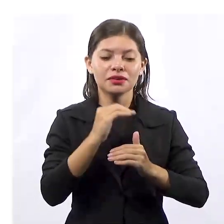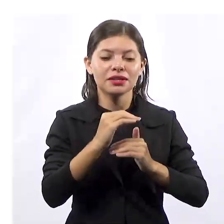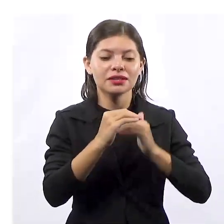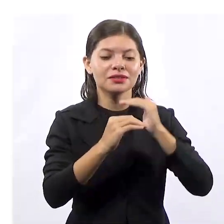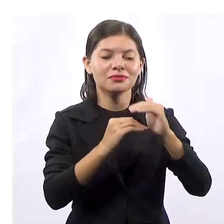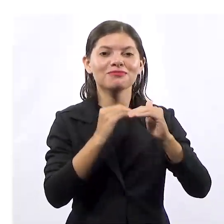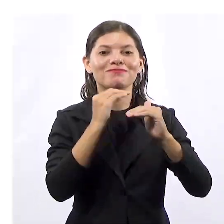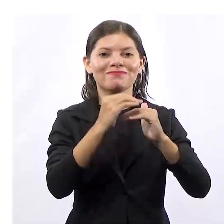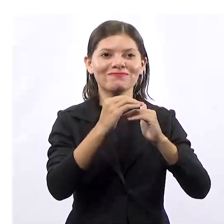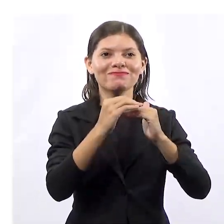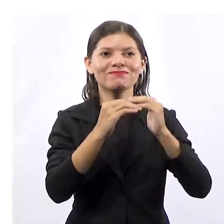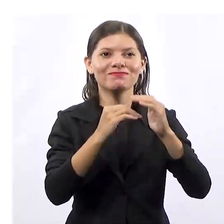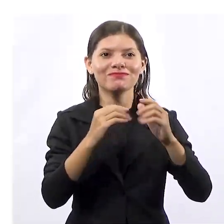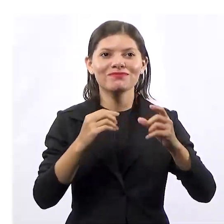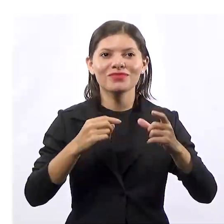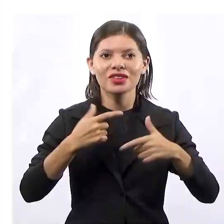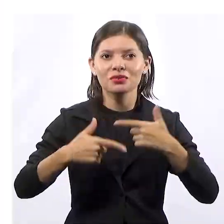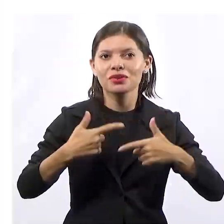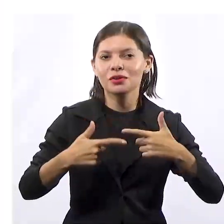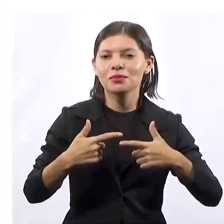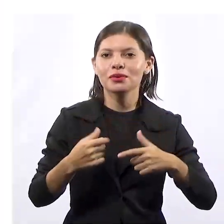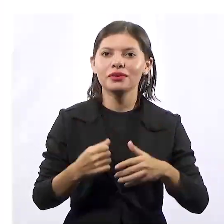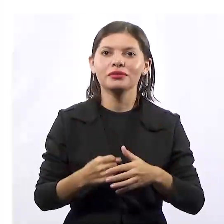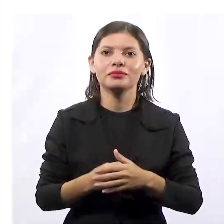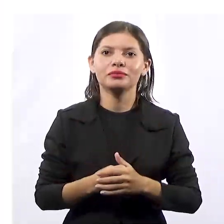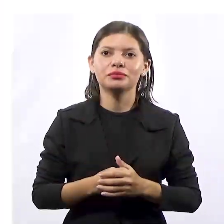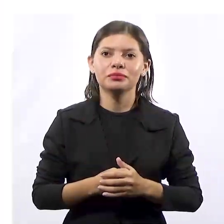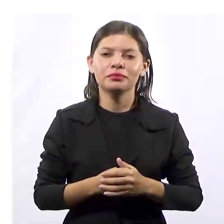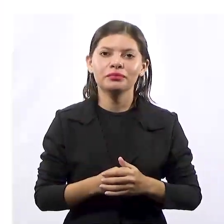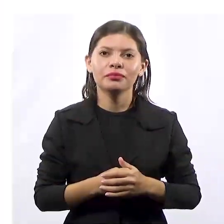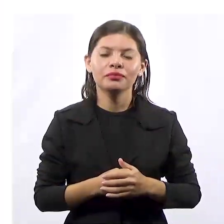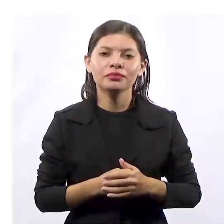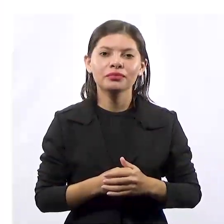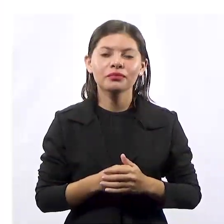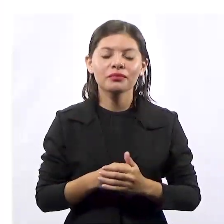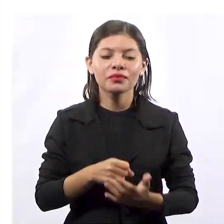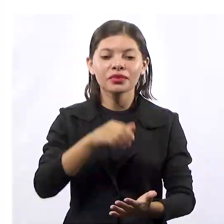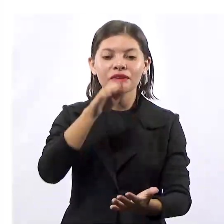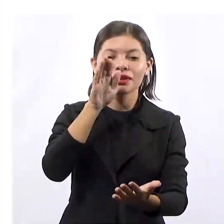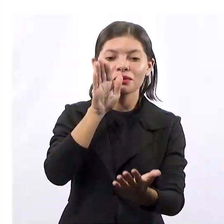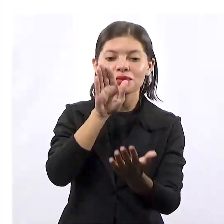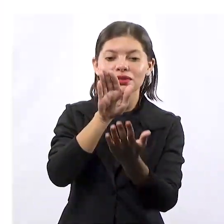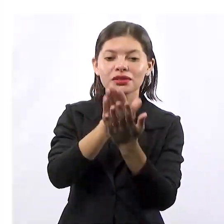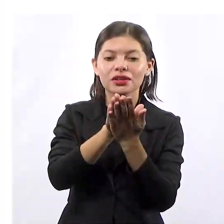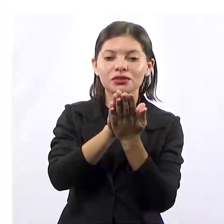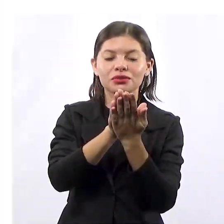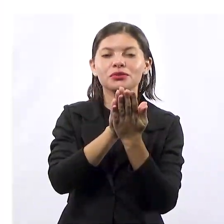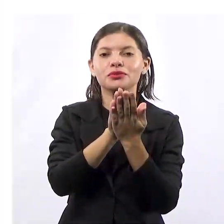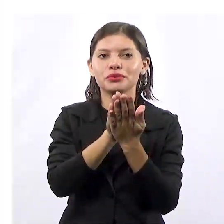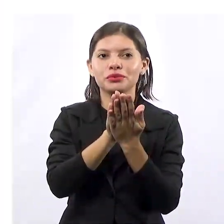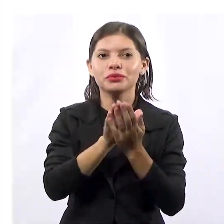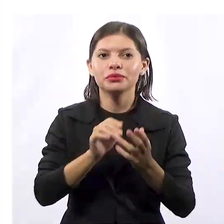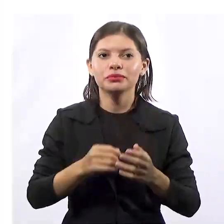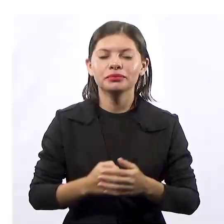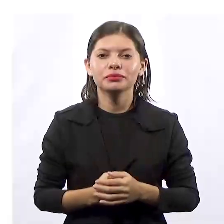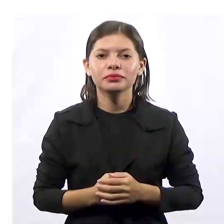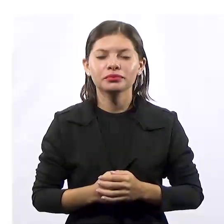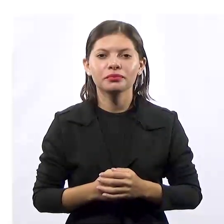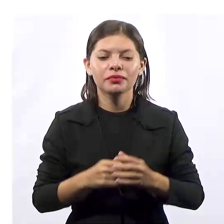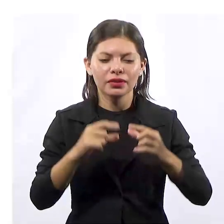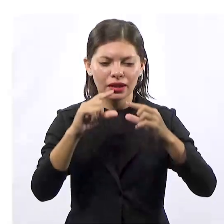nessa parte do desenvolvimento que vocês farão o cotejo. O que é o cotejo? Aqui vocês vão